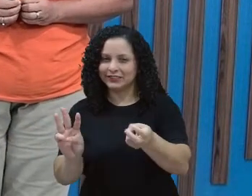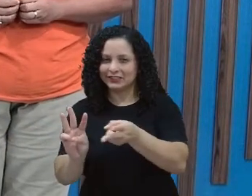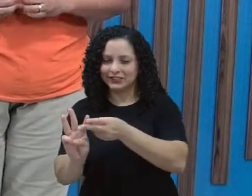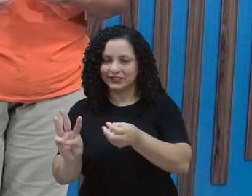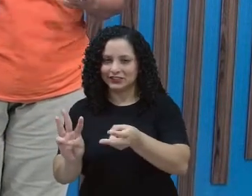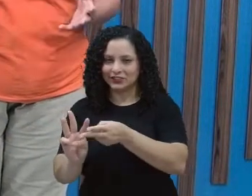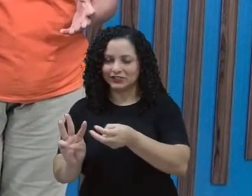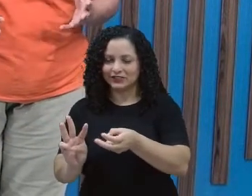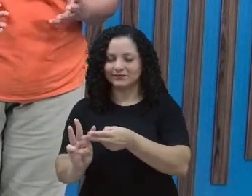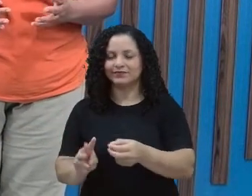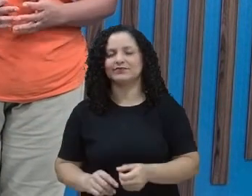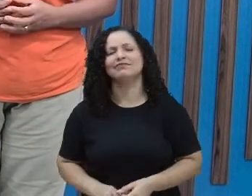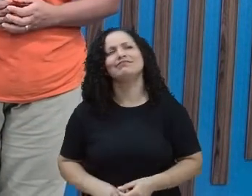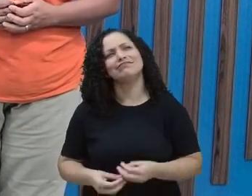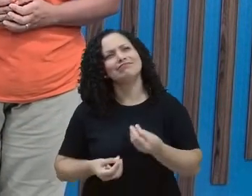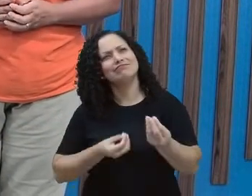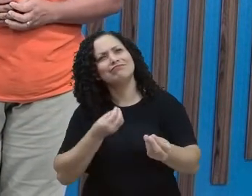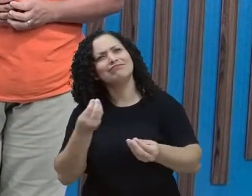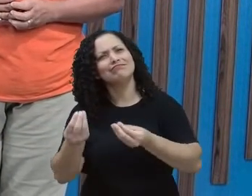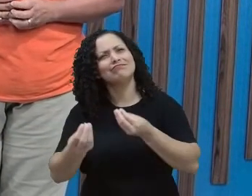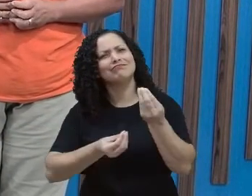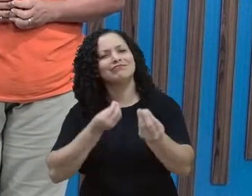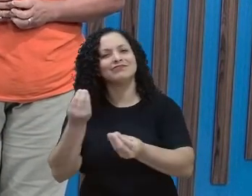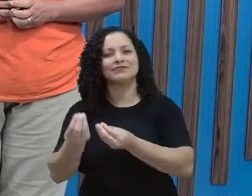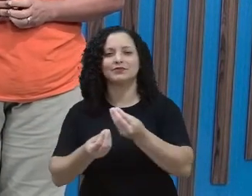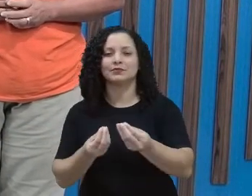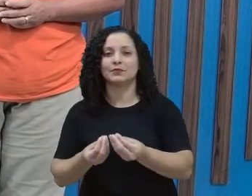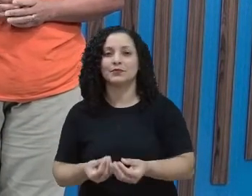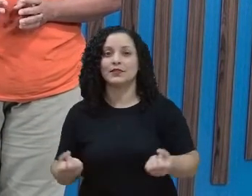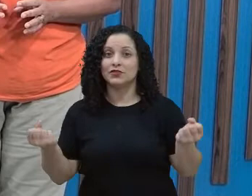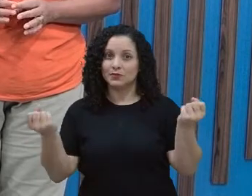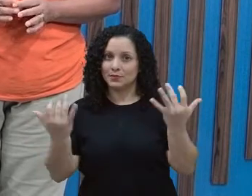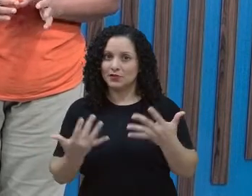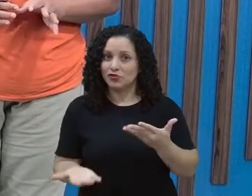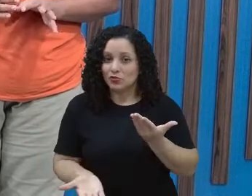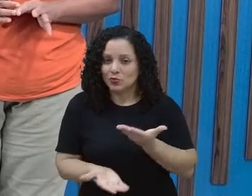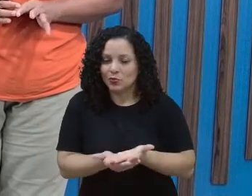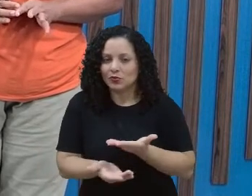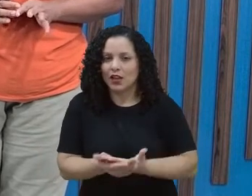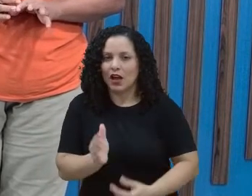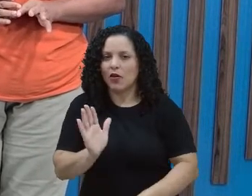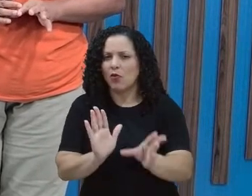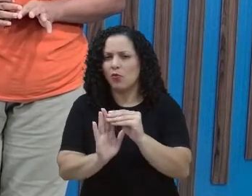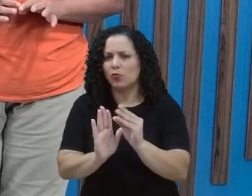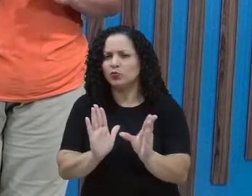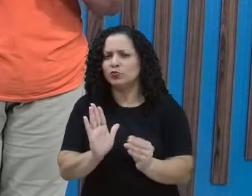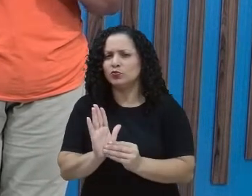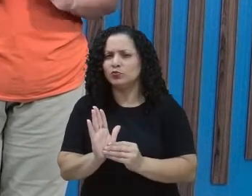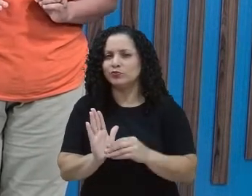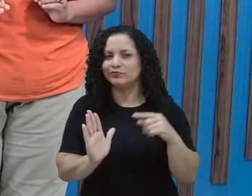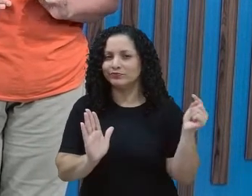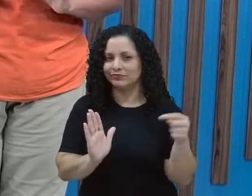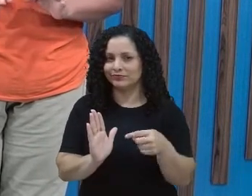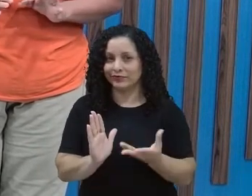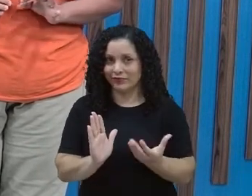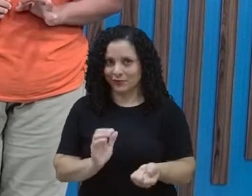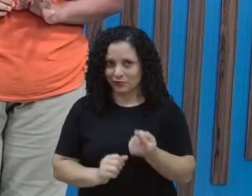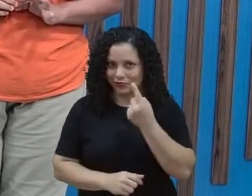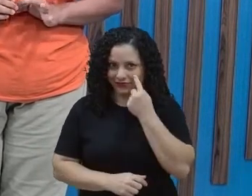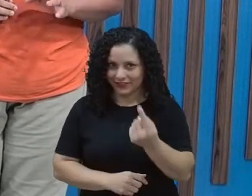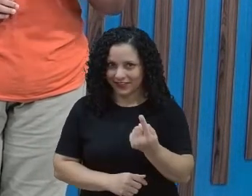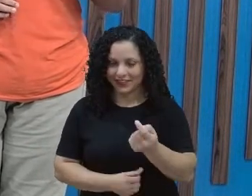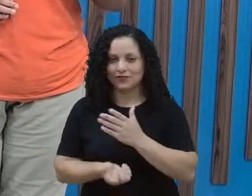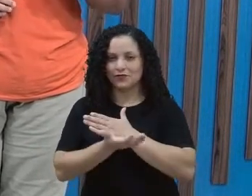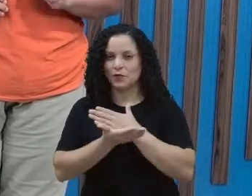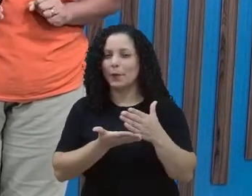Então, narrativas indígenas, a gente vai falar sobre o quê? Que conteúdo será esse? Vamos ver, vamos